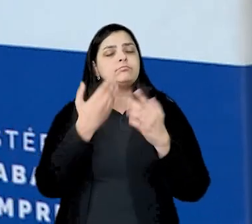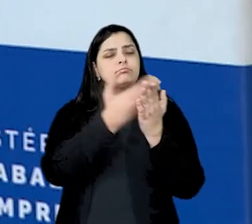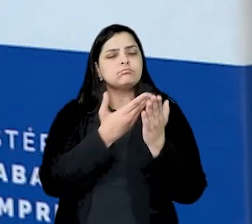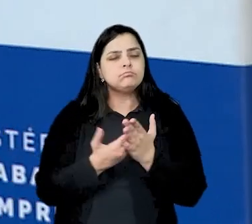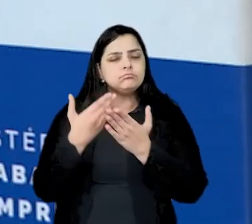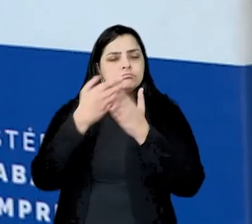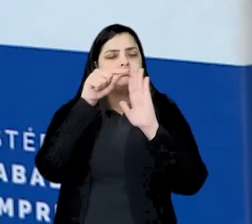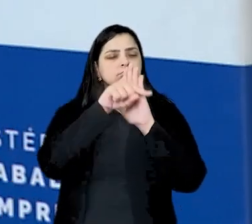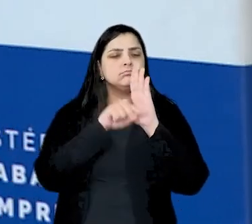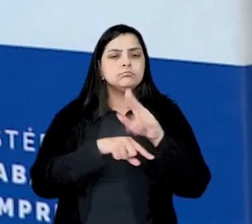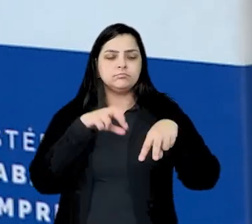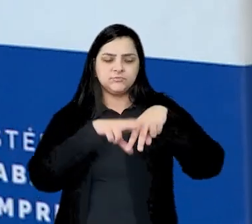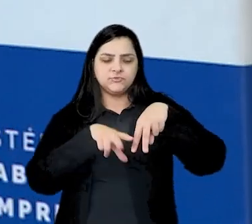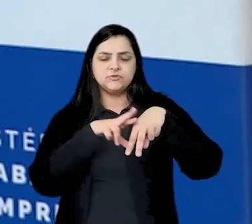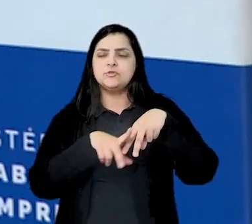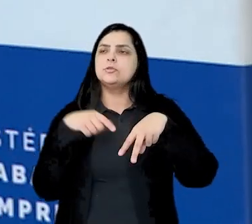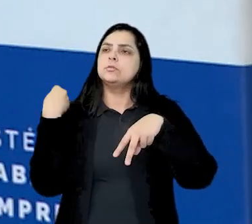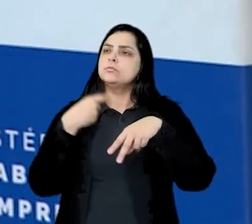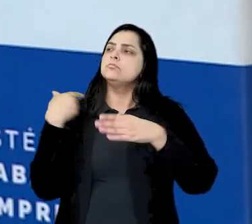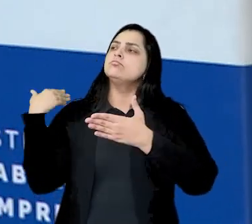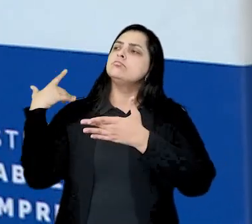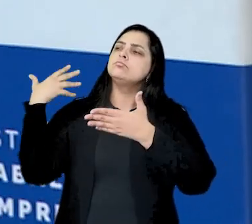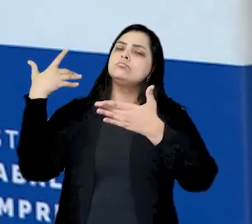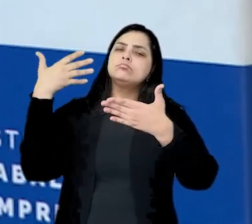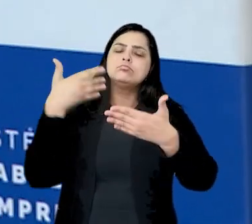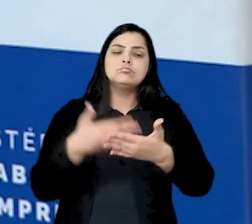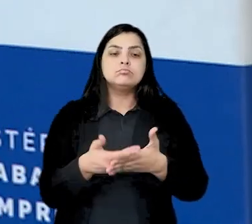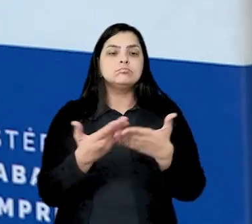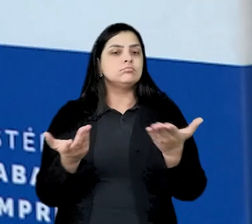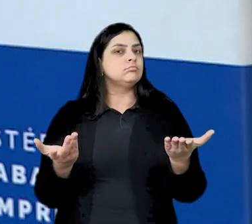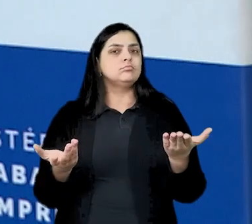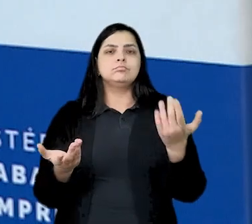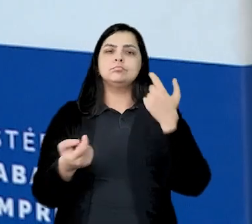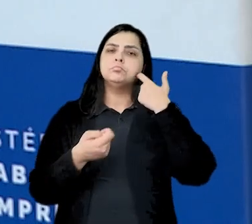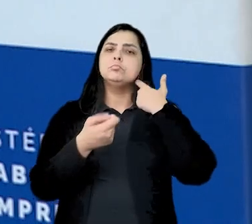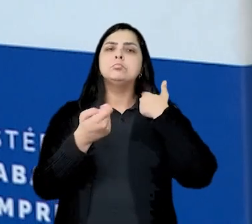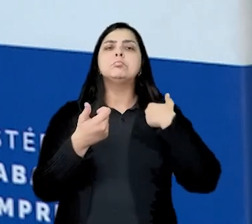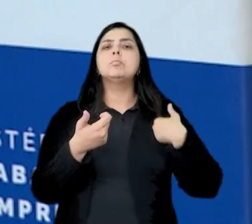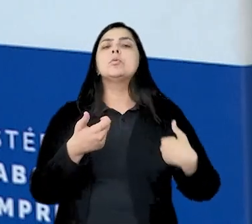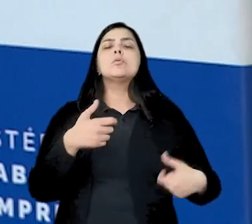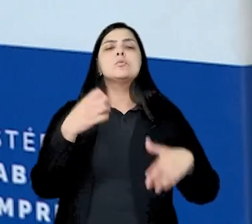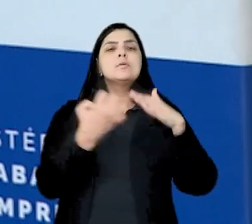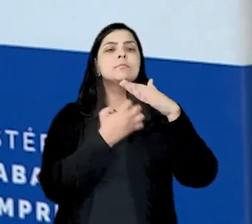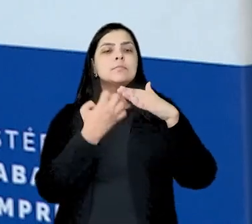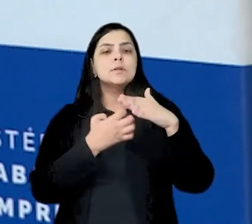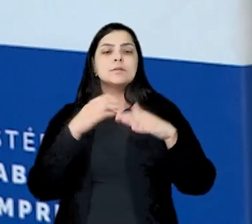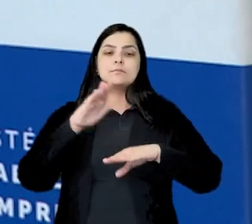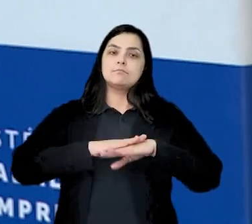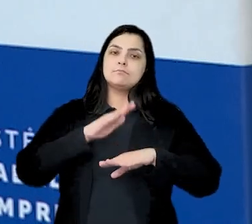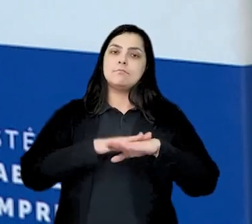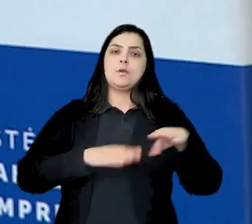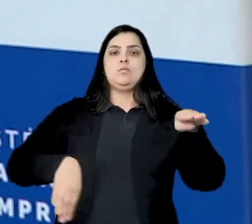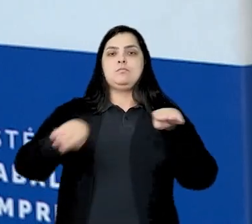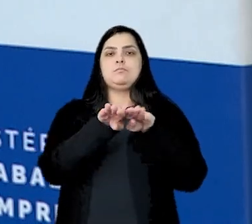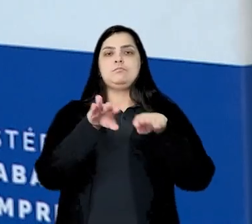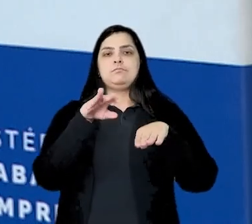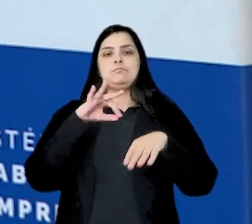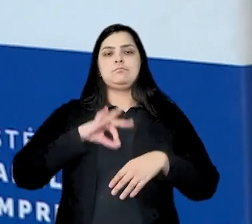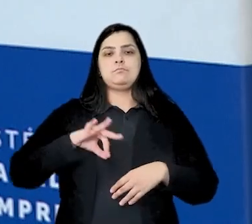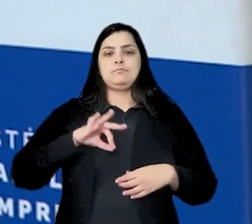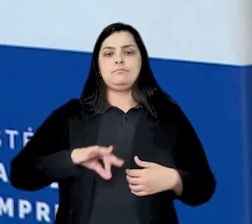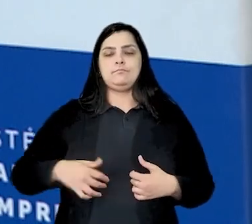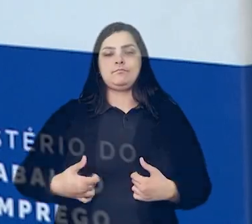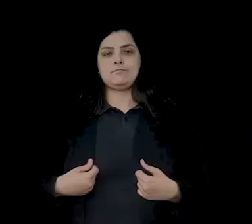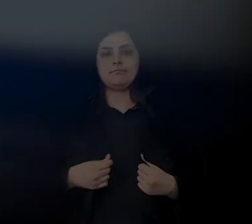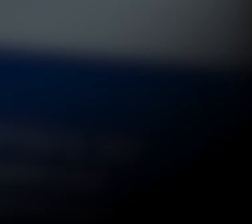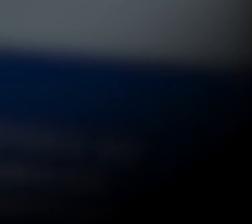porque todos os estudos de gênero que a gente vinha observando mostravam que eram muito poucas as empresas que praticavam a